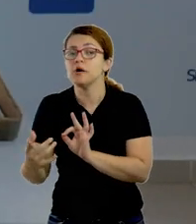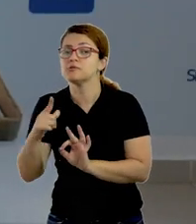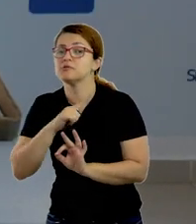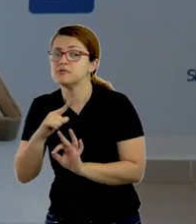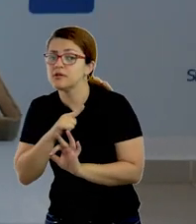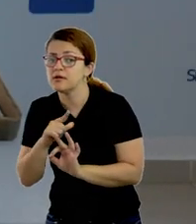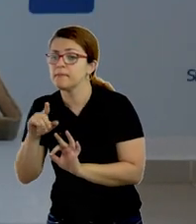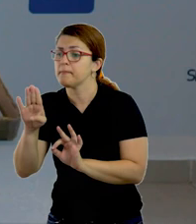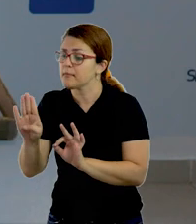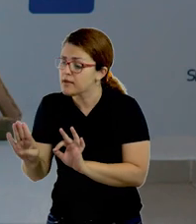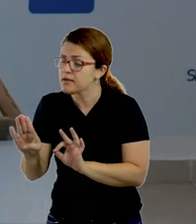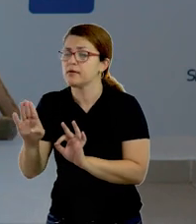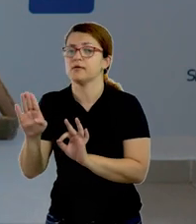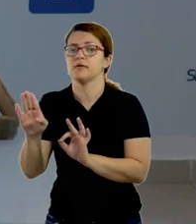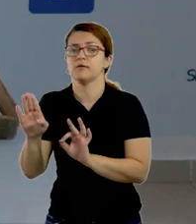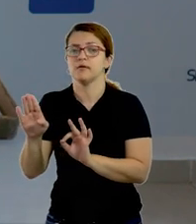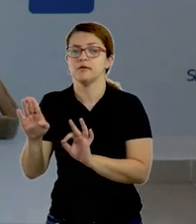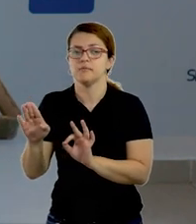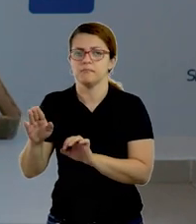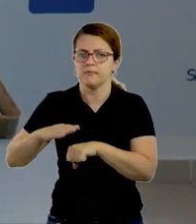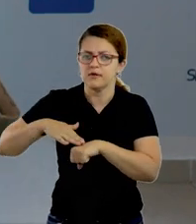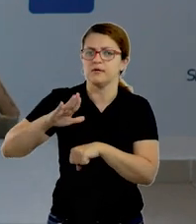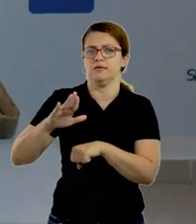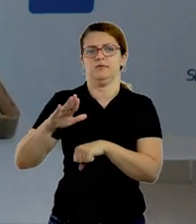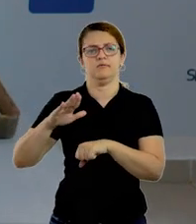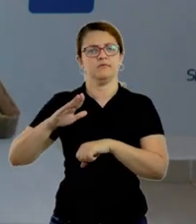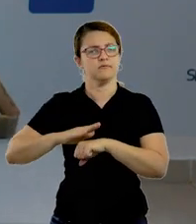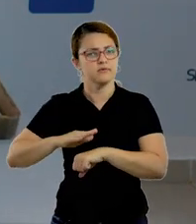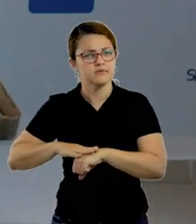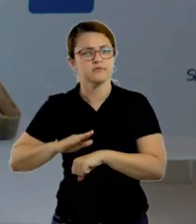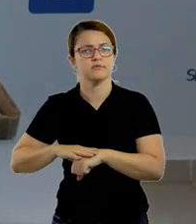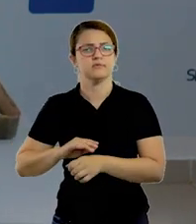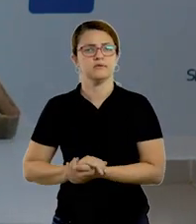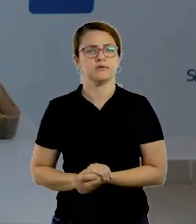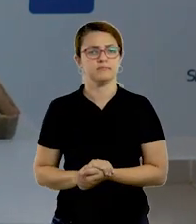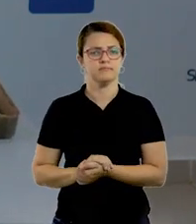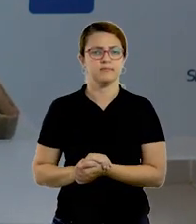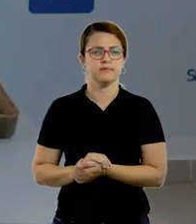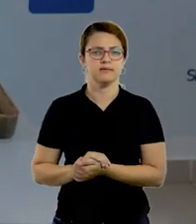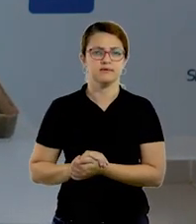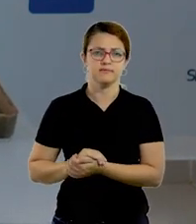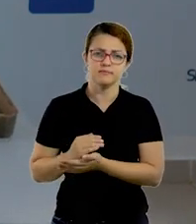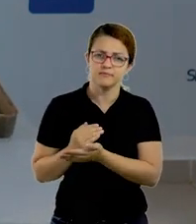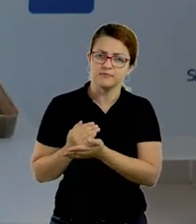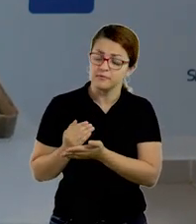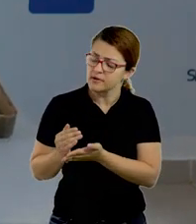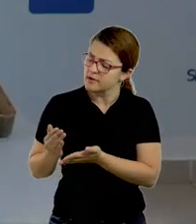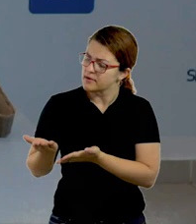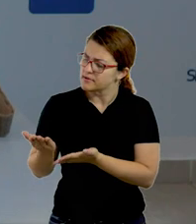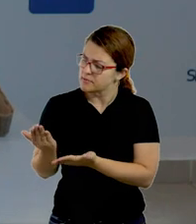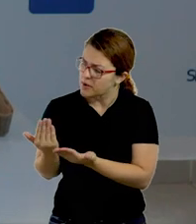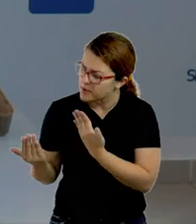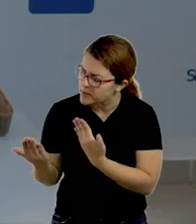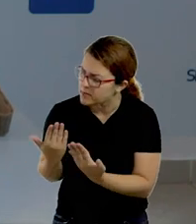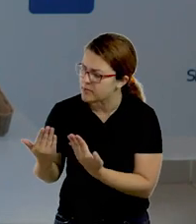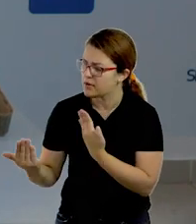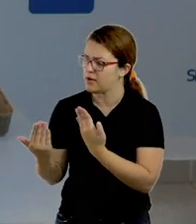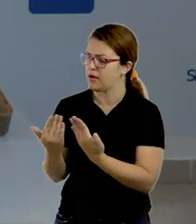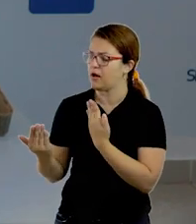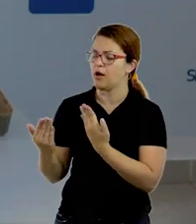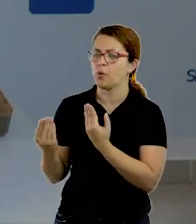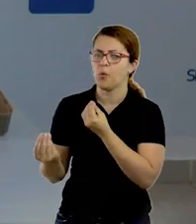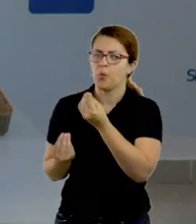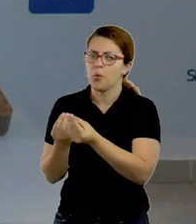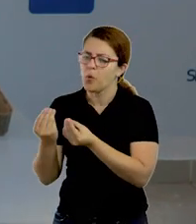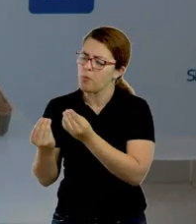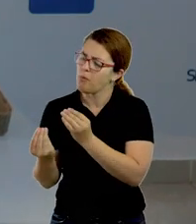aqui? 5, mas eu posso fazer mais, aí você pode separar, aí você vai trabalhar, conversar com ela sobre as letras, o